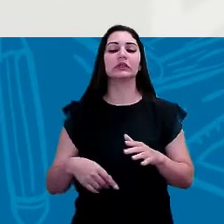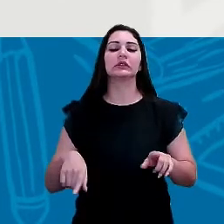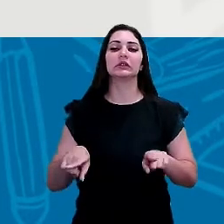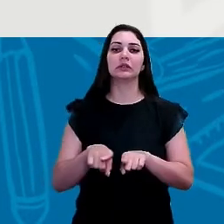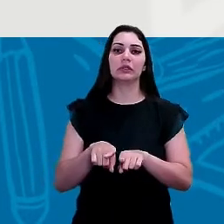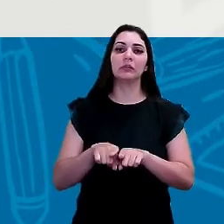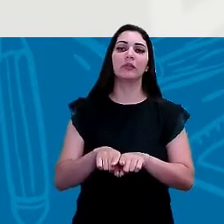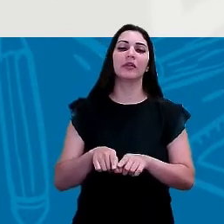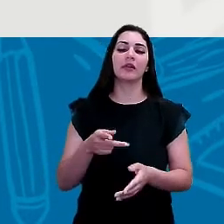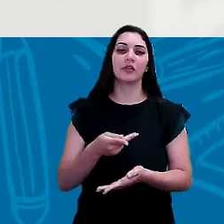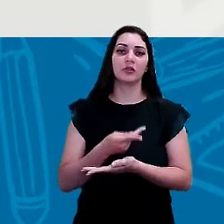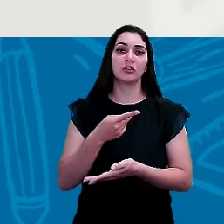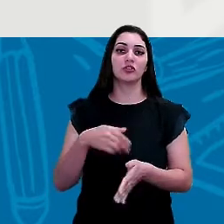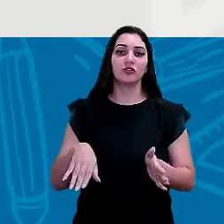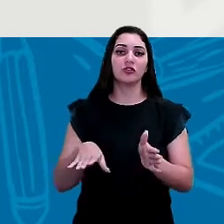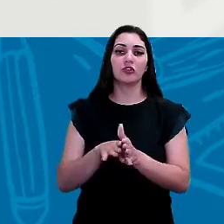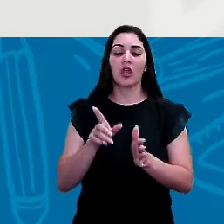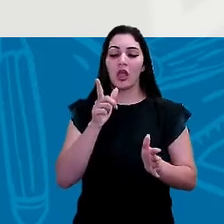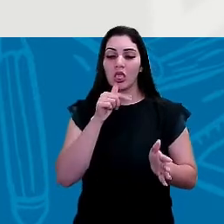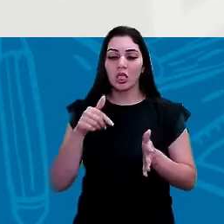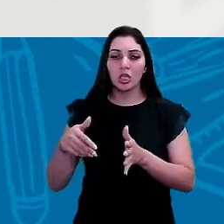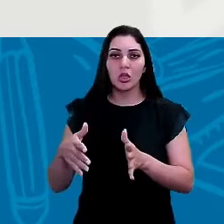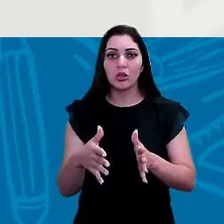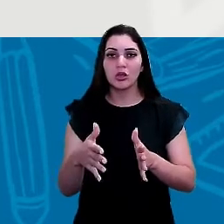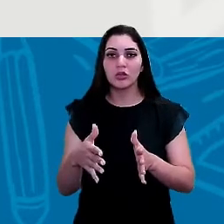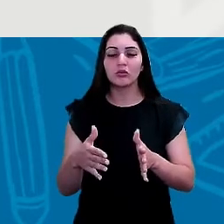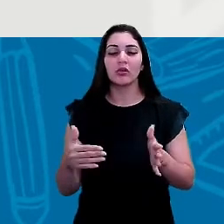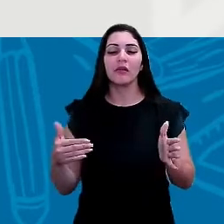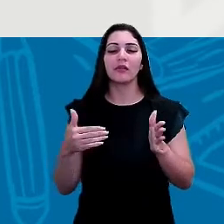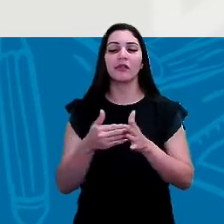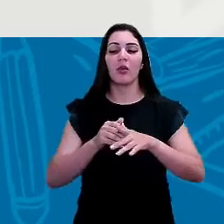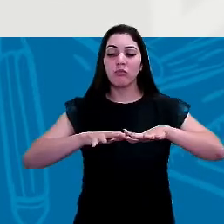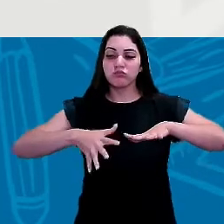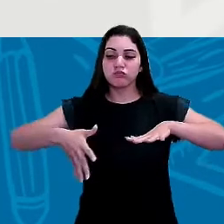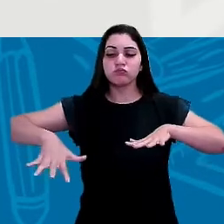os rios e chegando até os mares, certo?